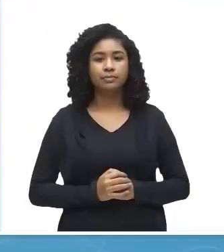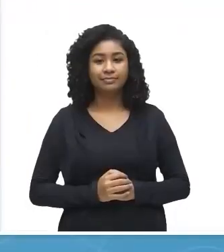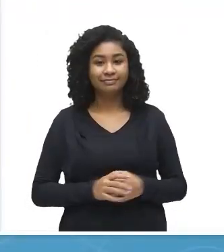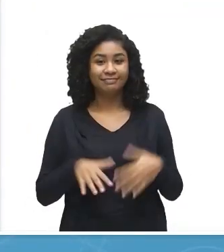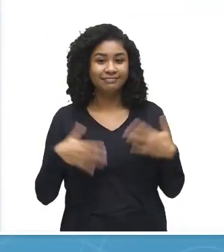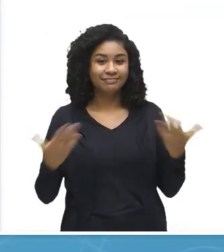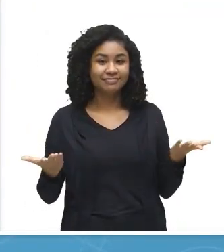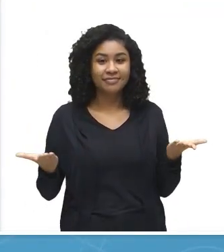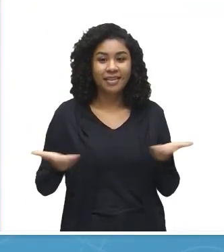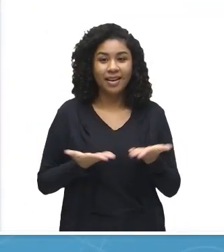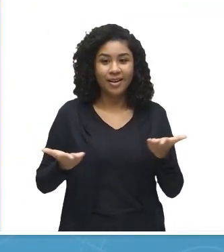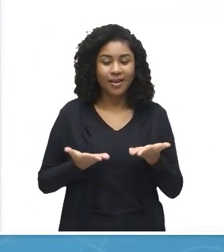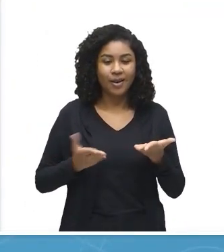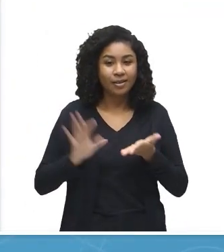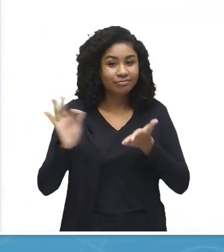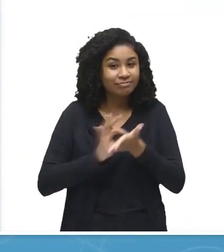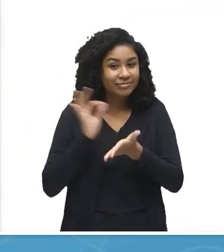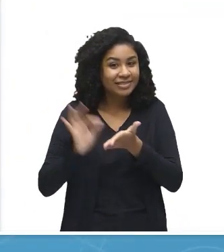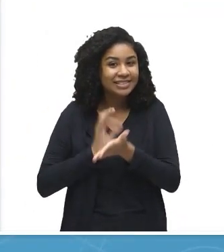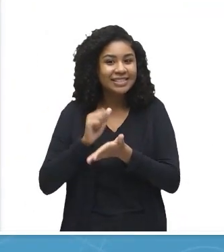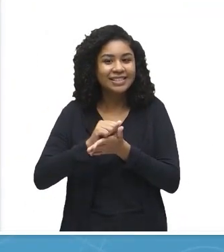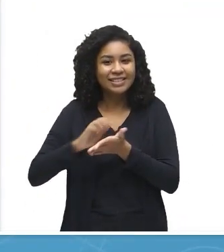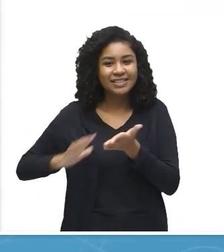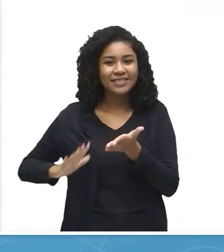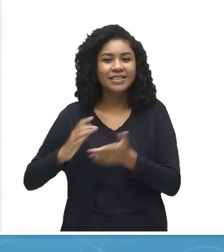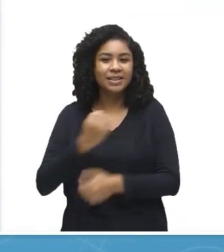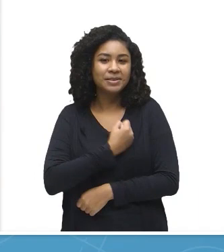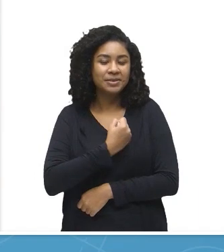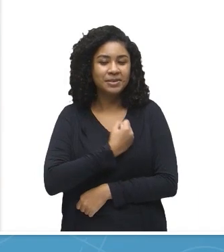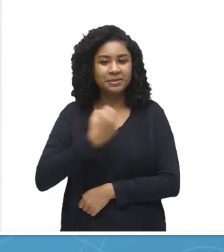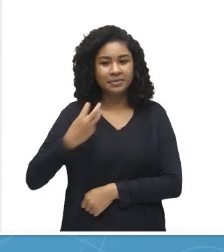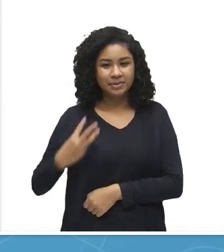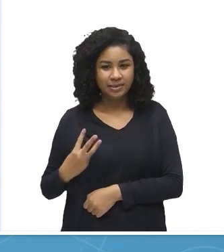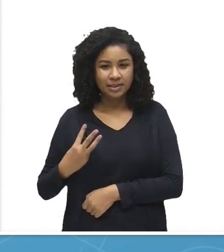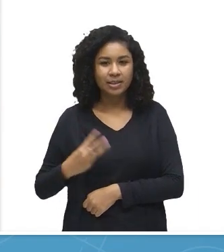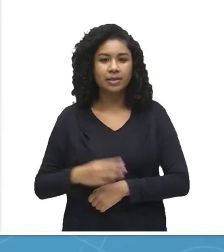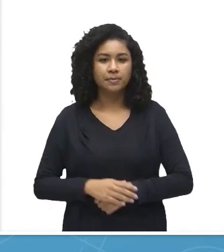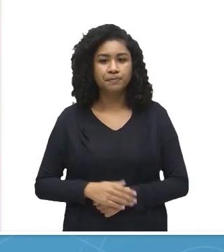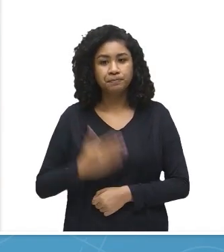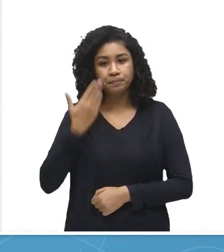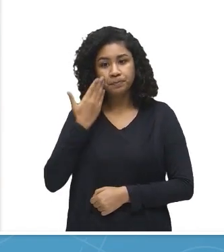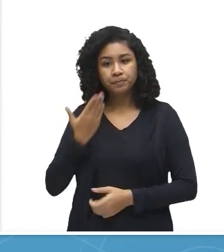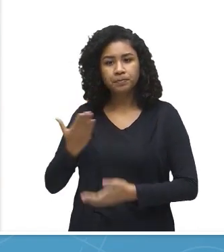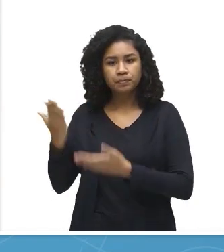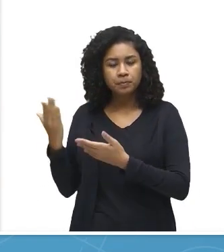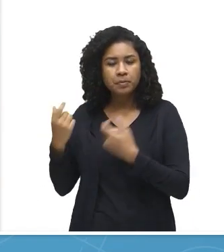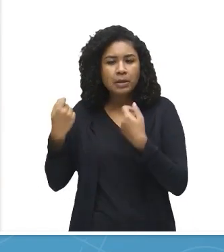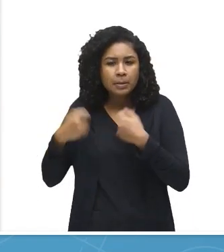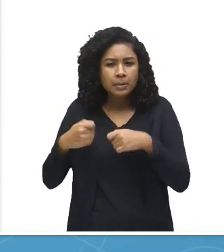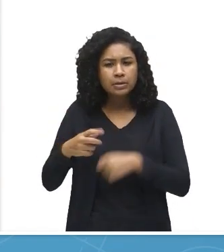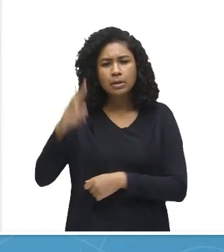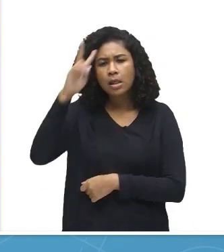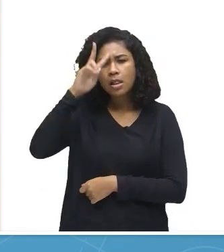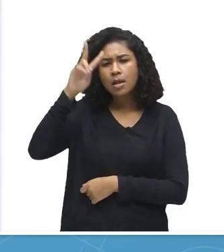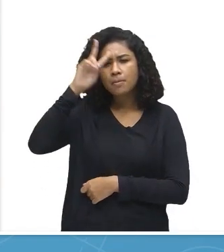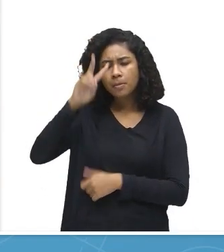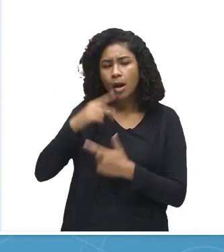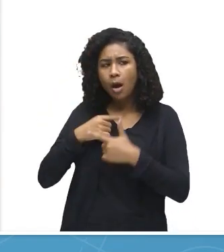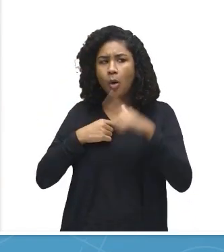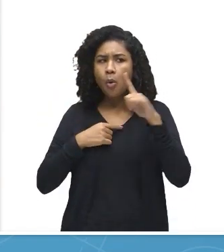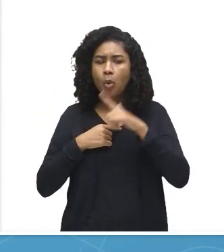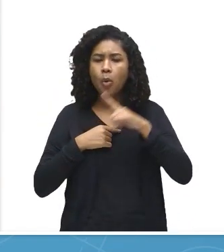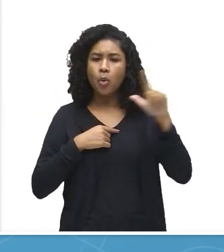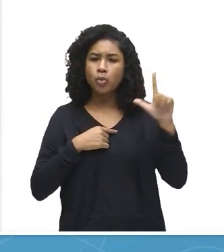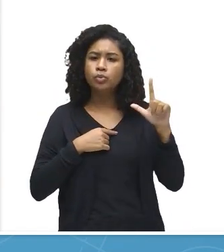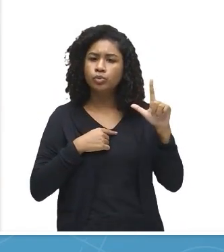Vamos então para a correção da nossa terceira questão. Essa questão, ela precisa que a gente faça uma relação com outros conhecimentos